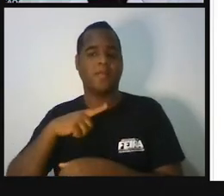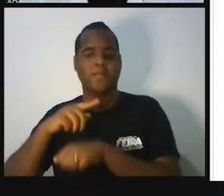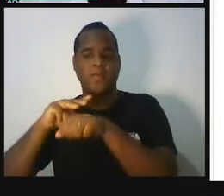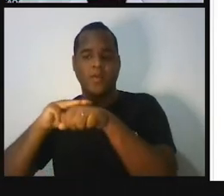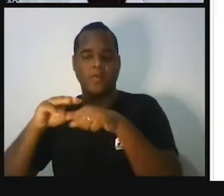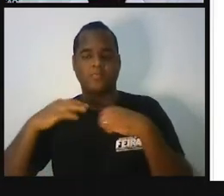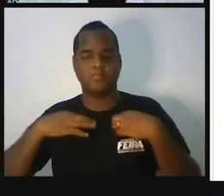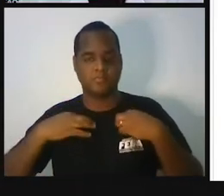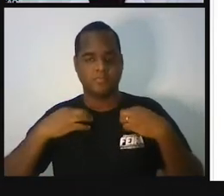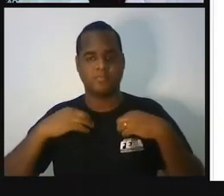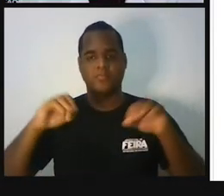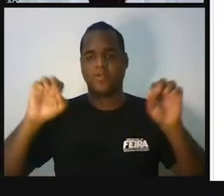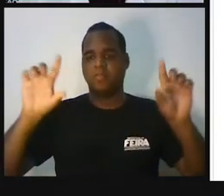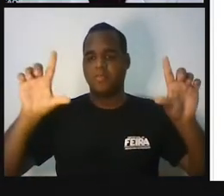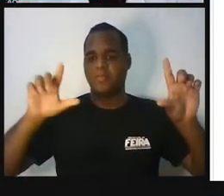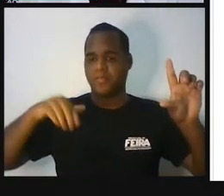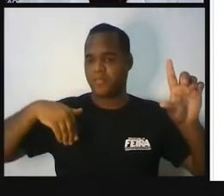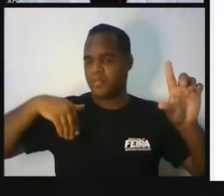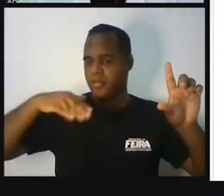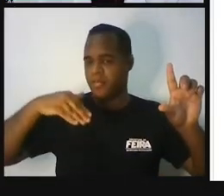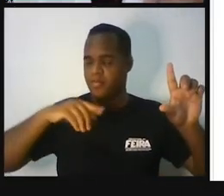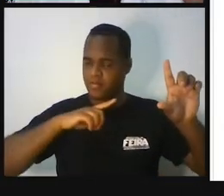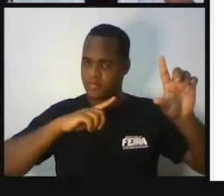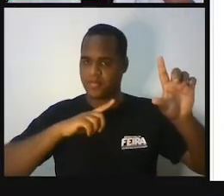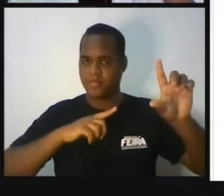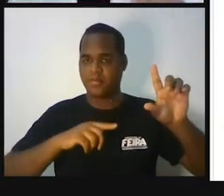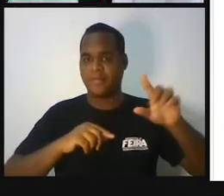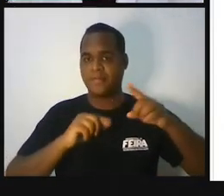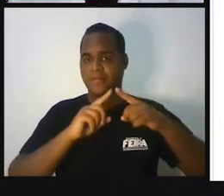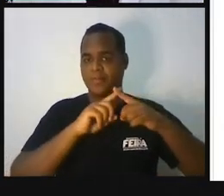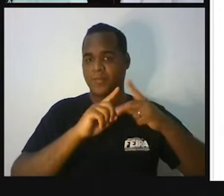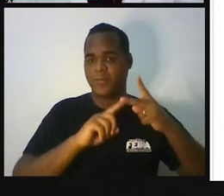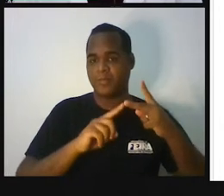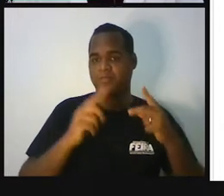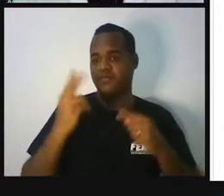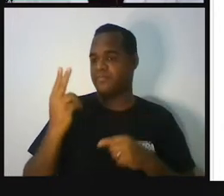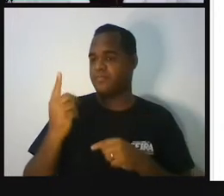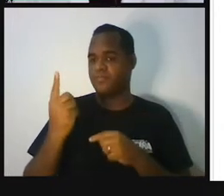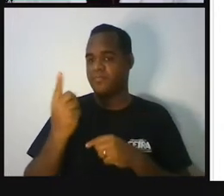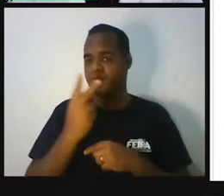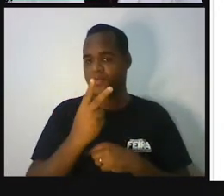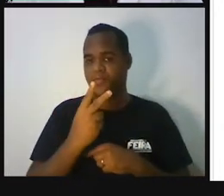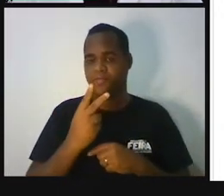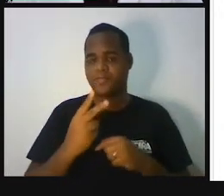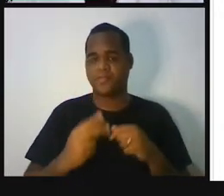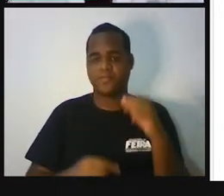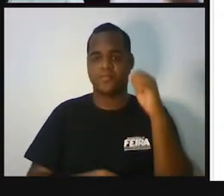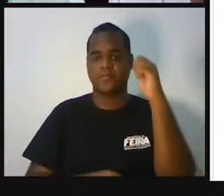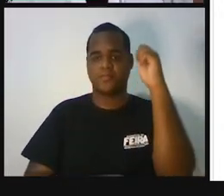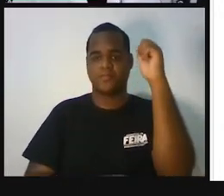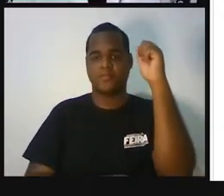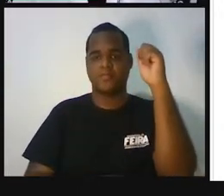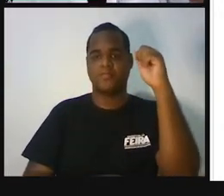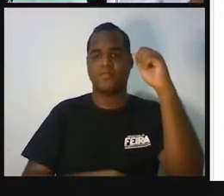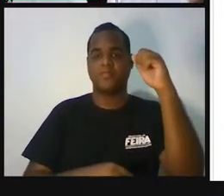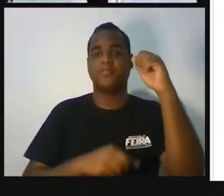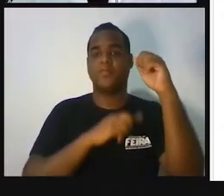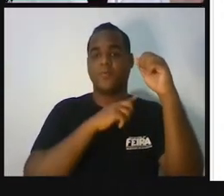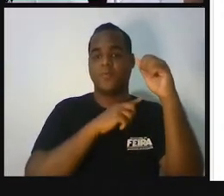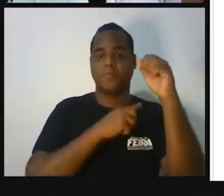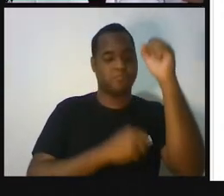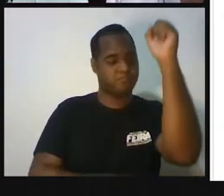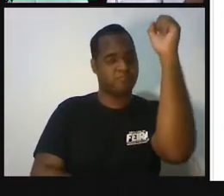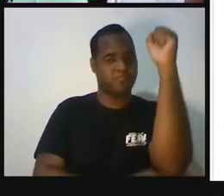tem a trave de futebol só que eu destaquei dois postes dessa forma o poste vertical